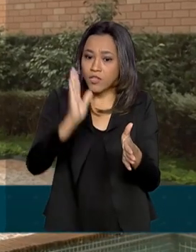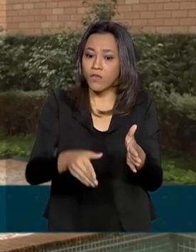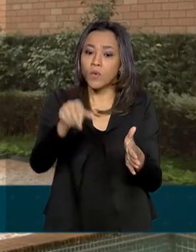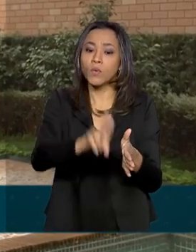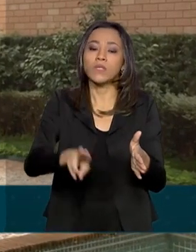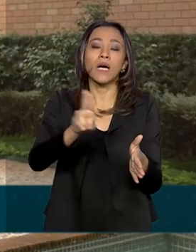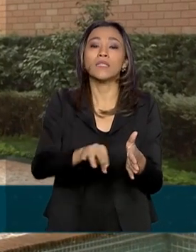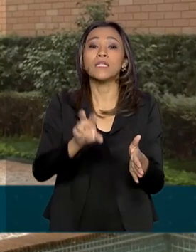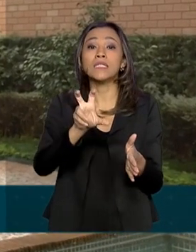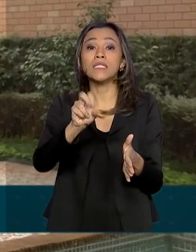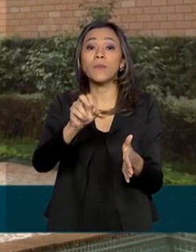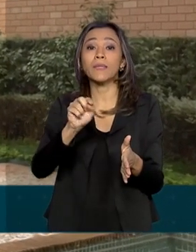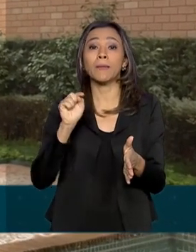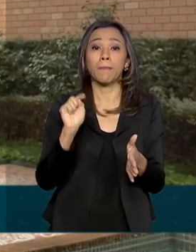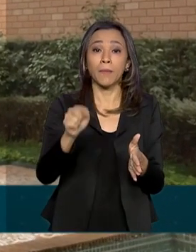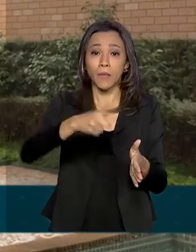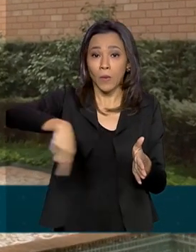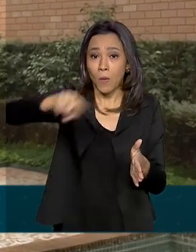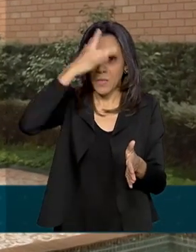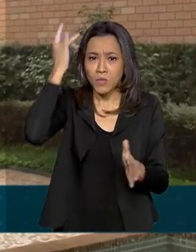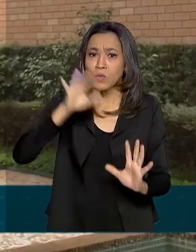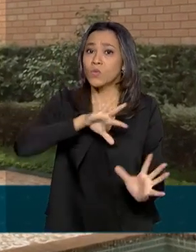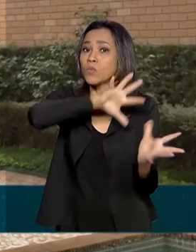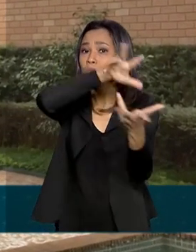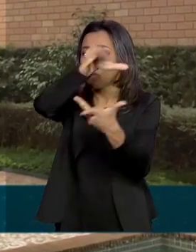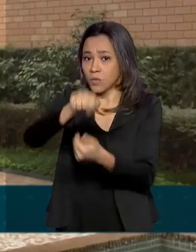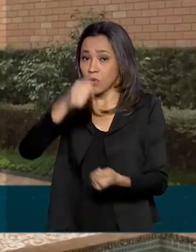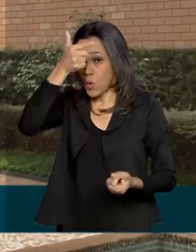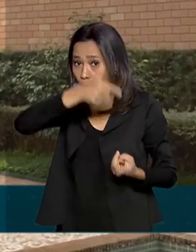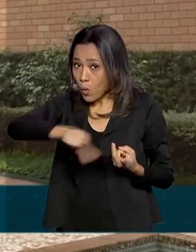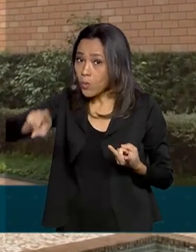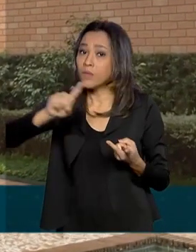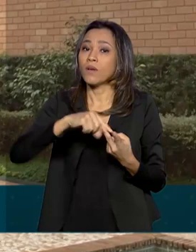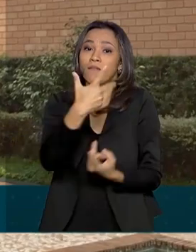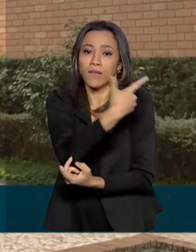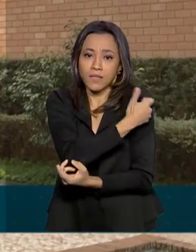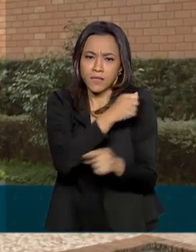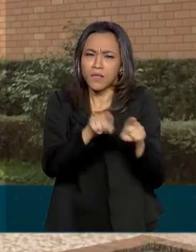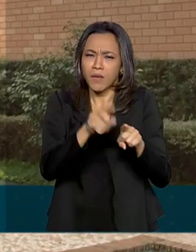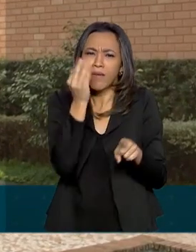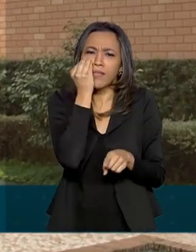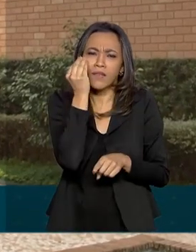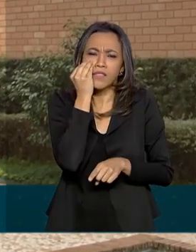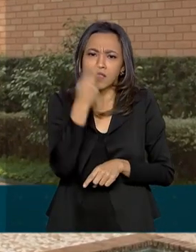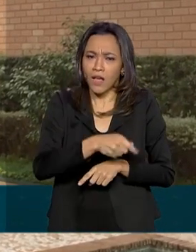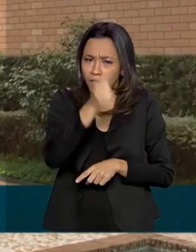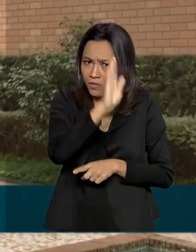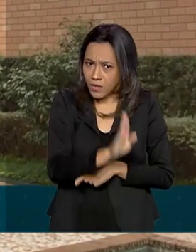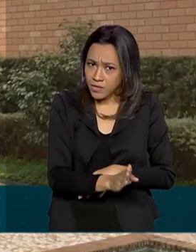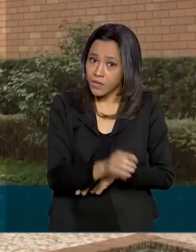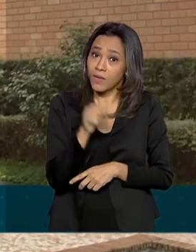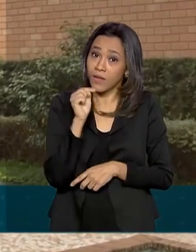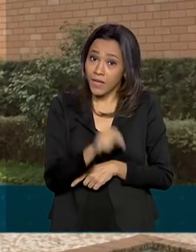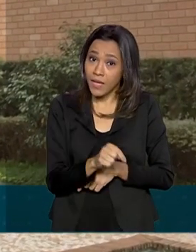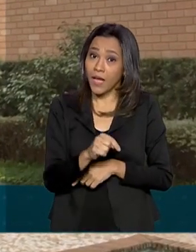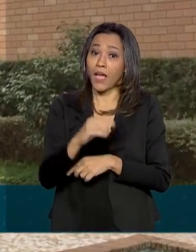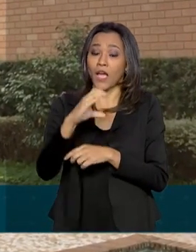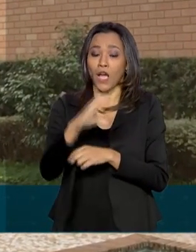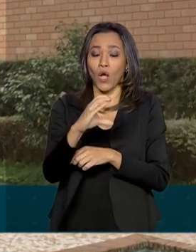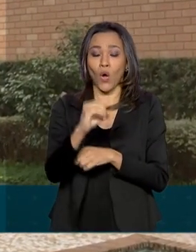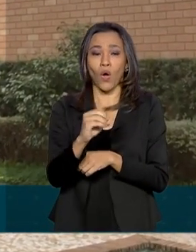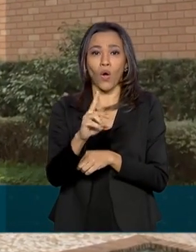voluntários em todo o mundo. A outra vacina que também está nessa fase e vai ser testada no Brasil foi batizada de Coronavac.